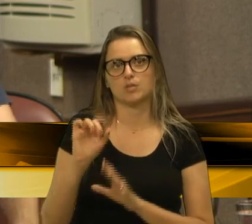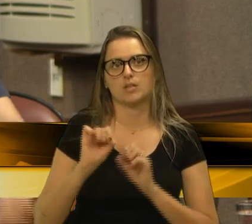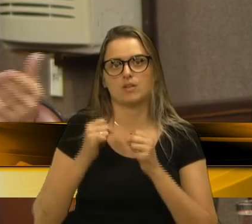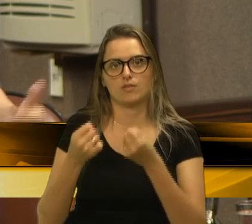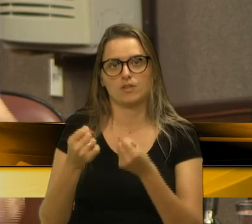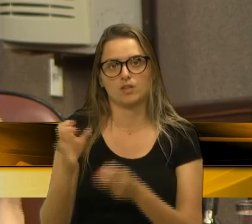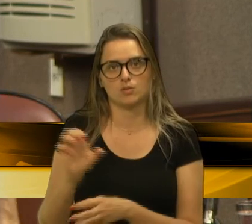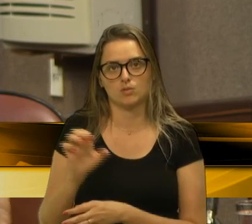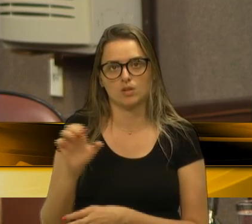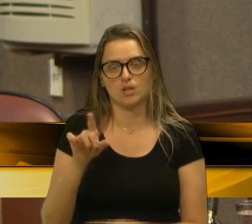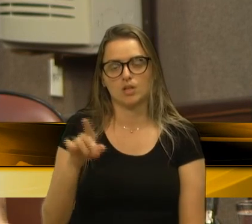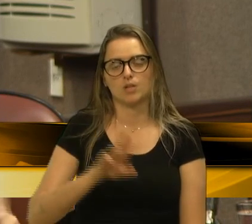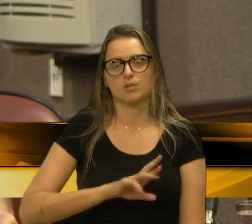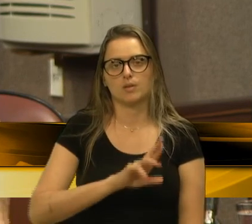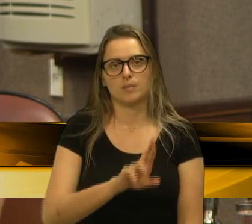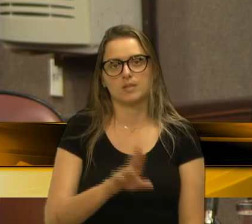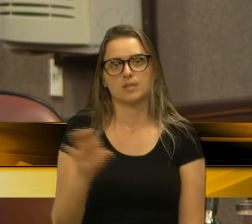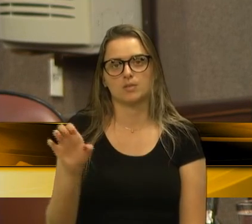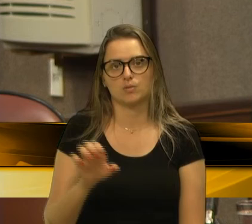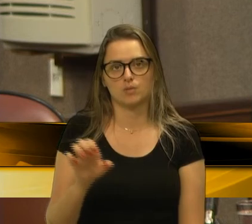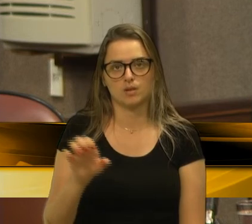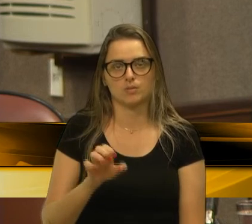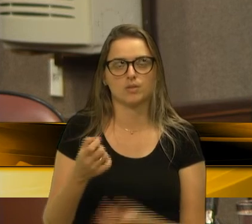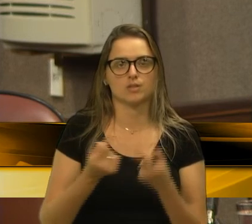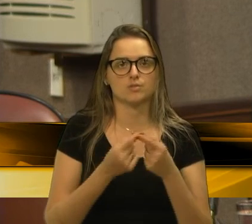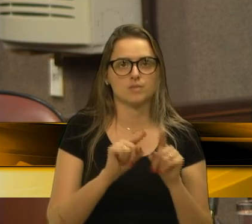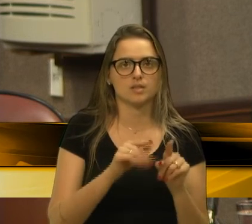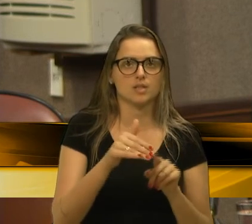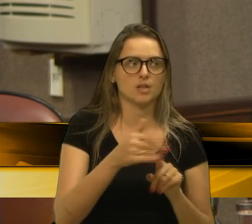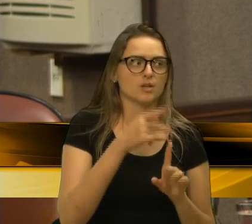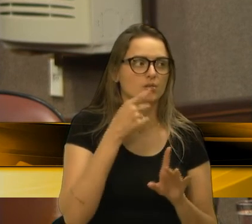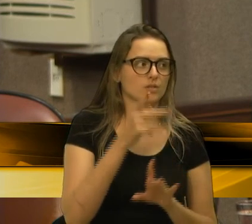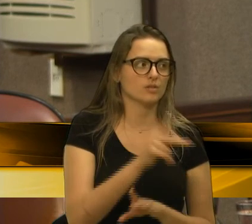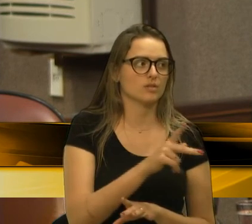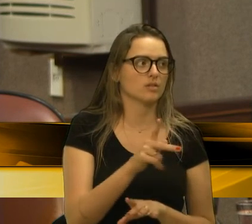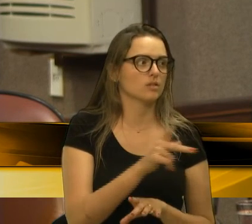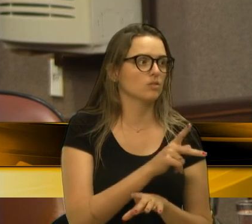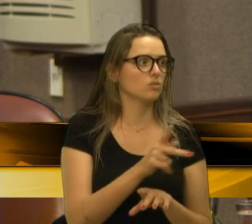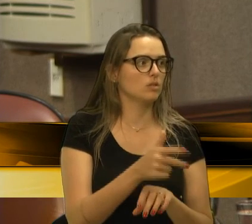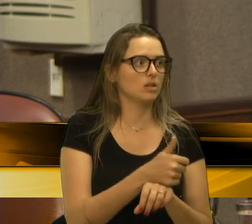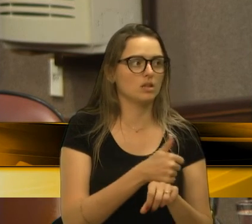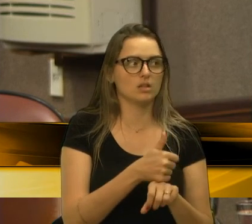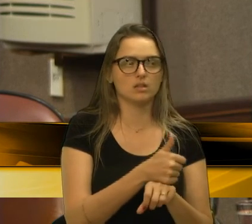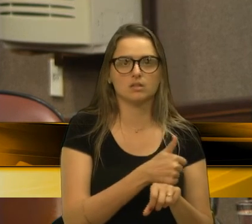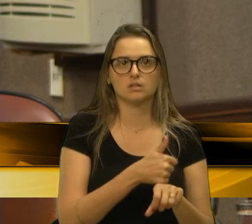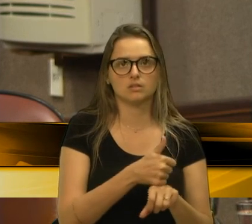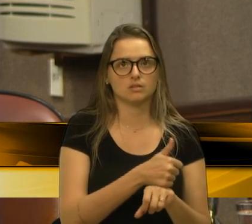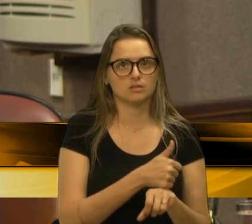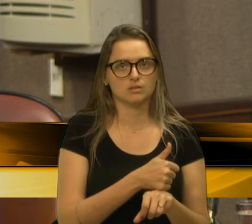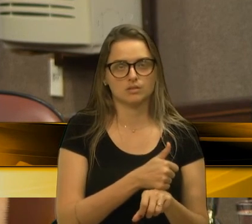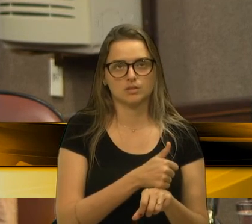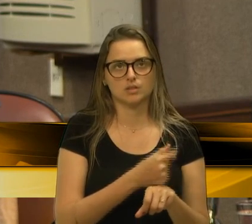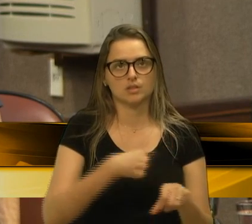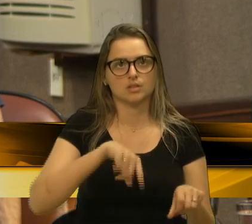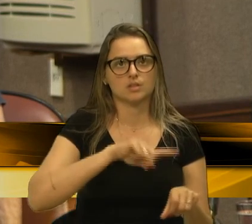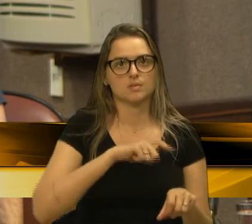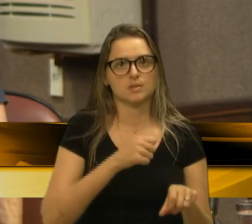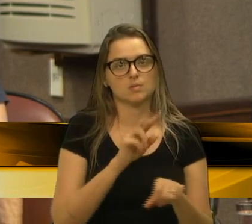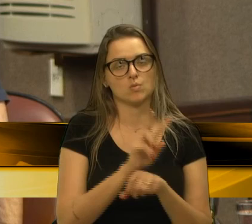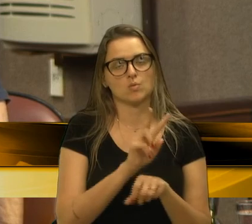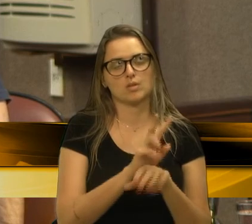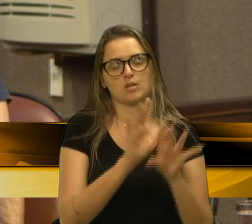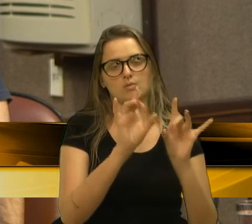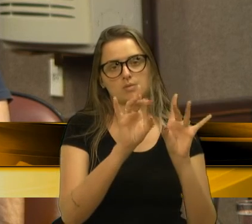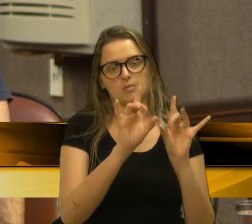senhora é representante, mas quando a gente fala em professores, a gente tem que ter um cuidado especial, porque